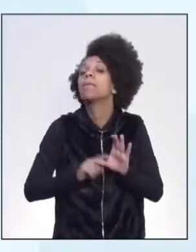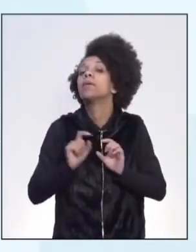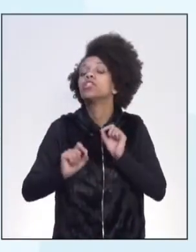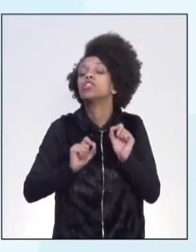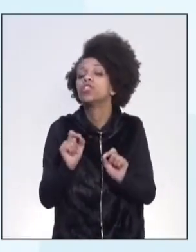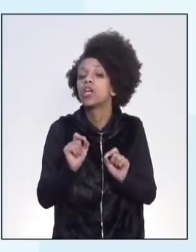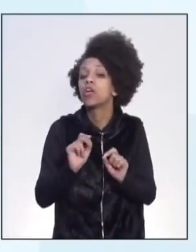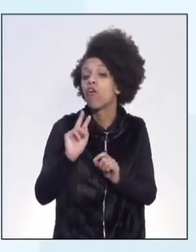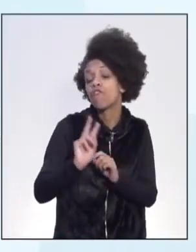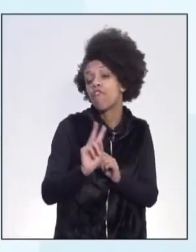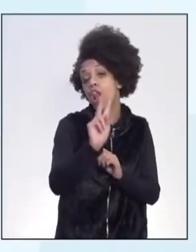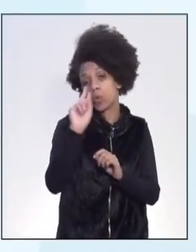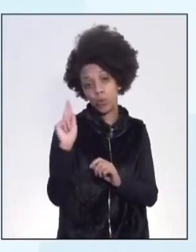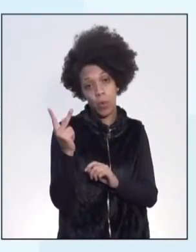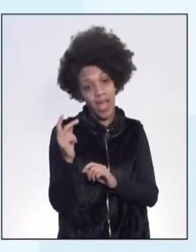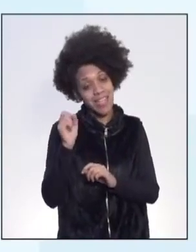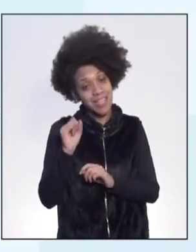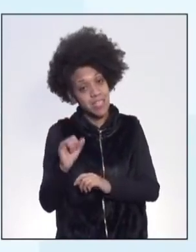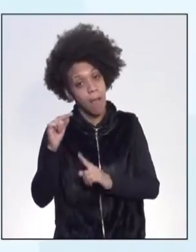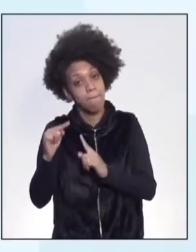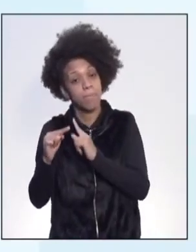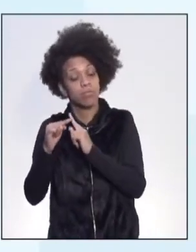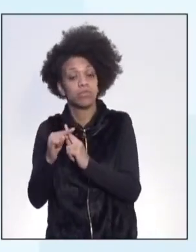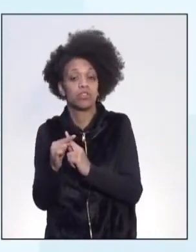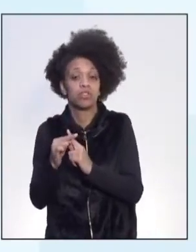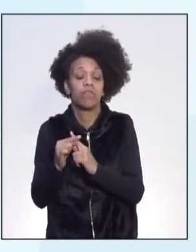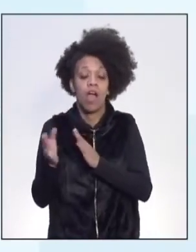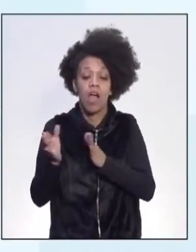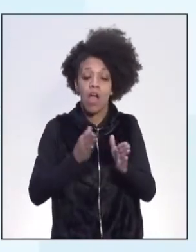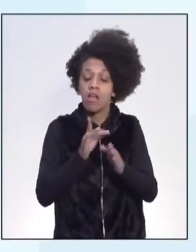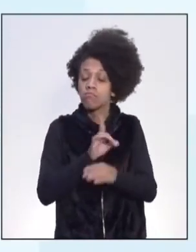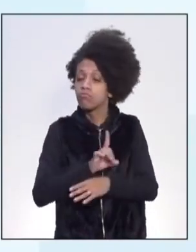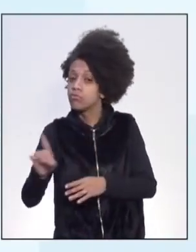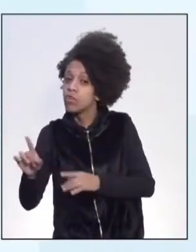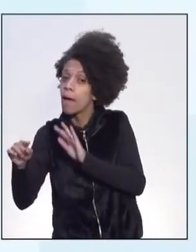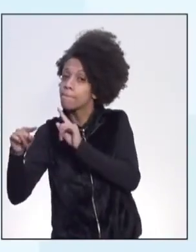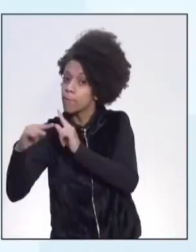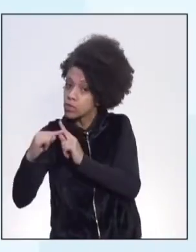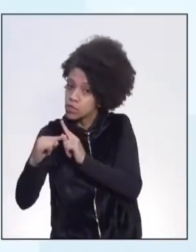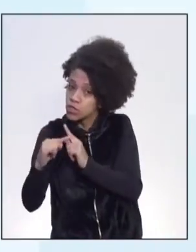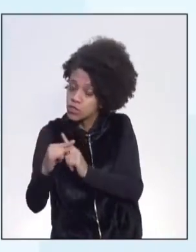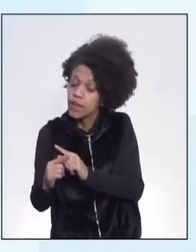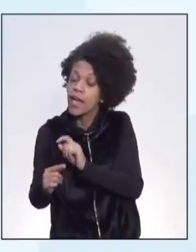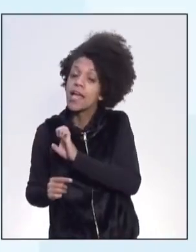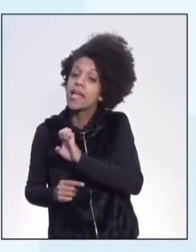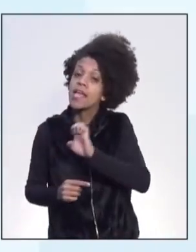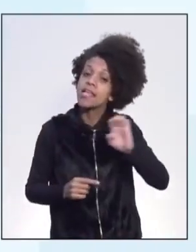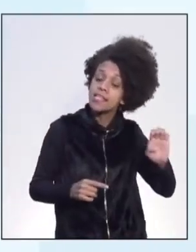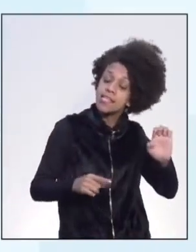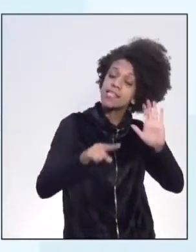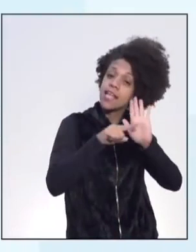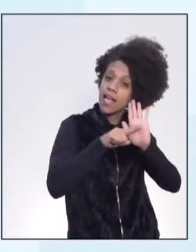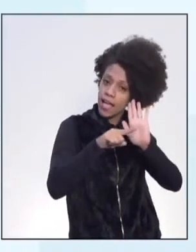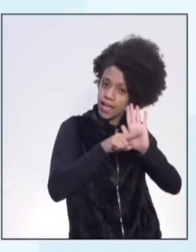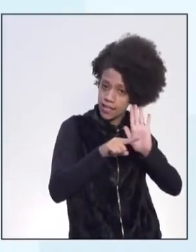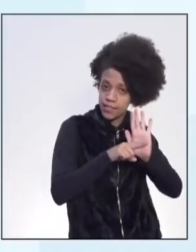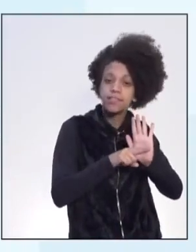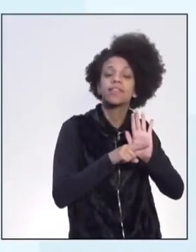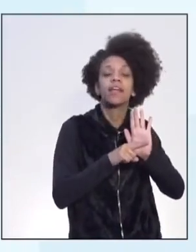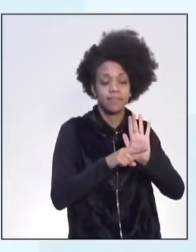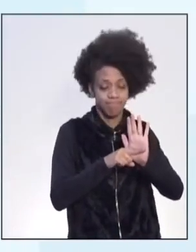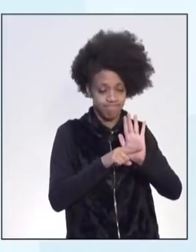do h. Se o h for positivo, o deslocamento é para a direita, em tantas unidades. Se o h for negativo, o deslocamento